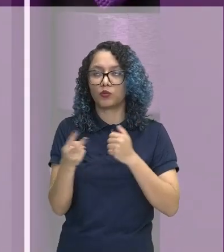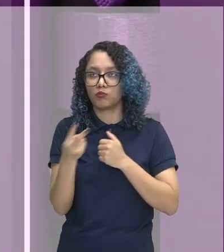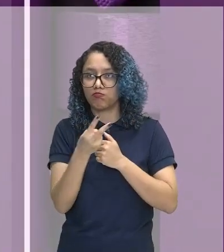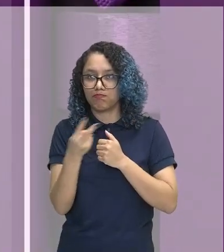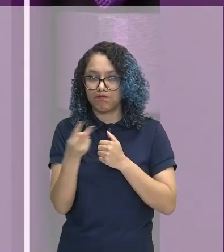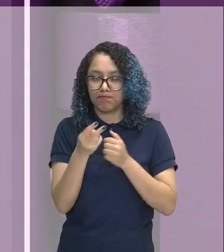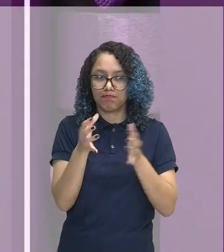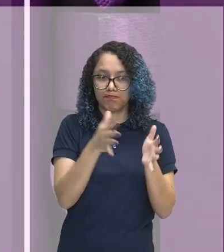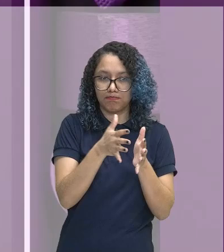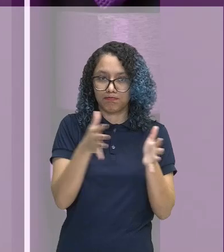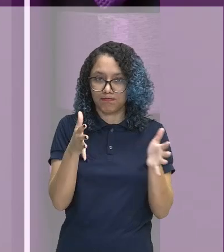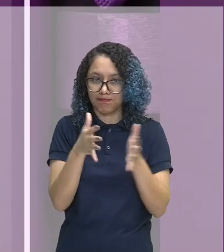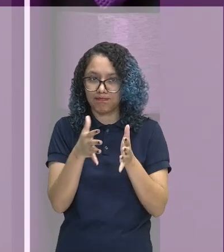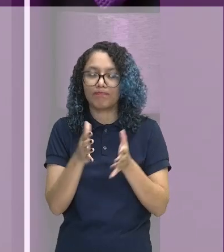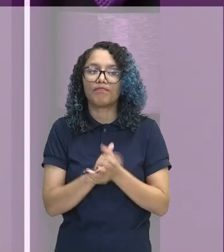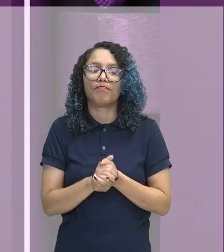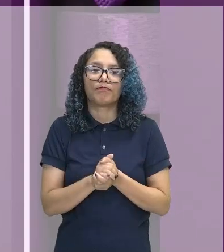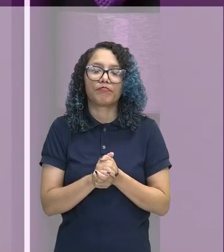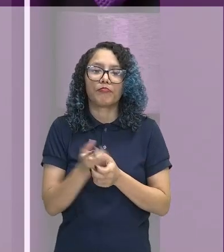gente identificarmos aqui